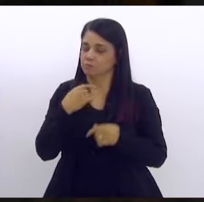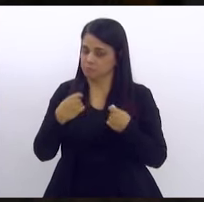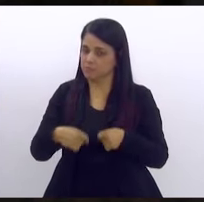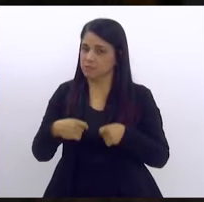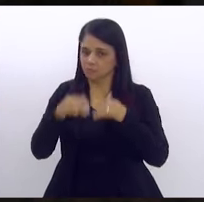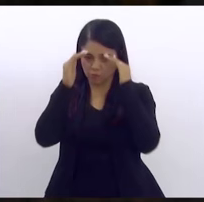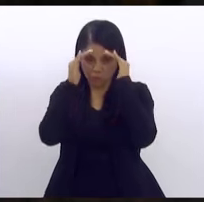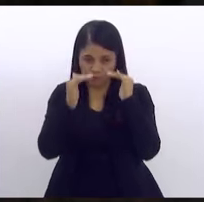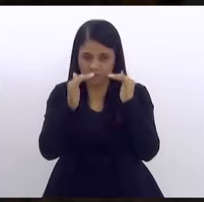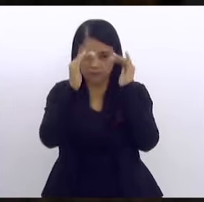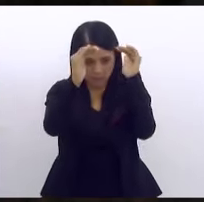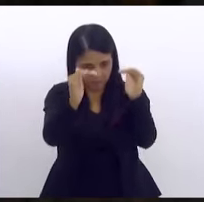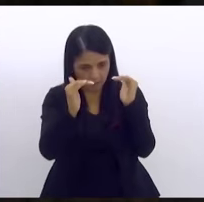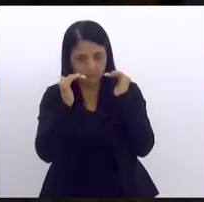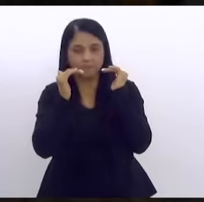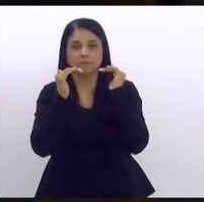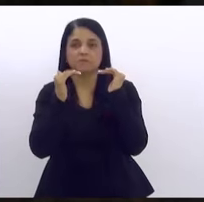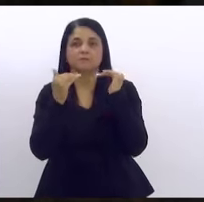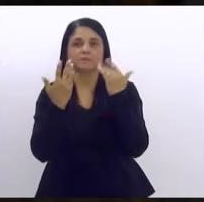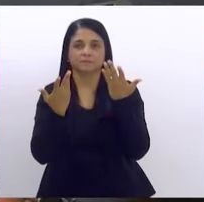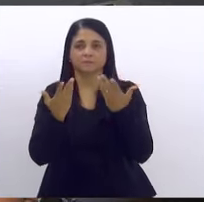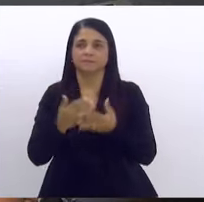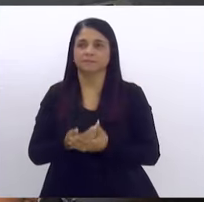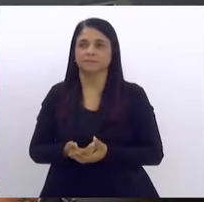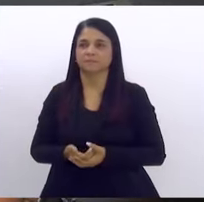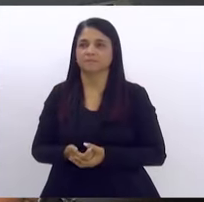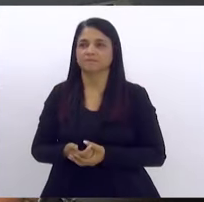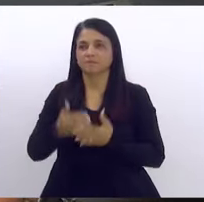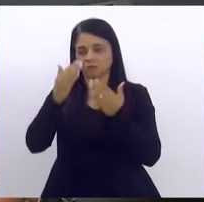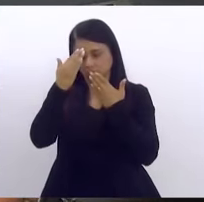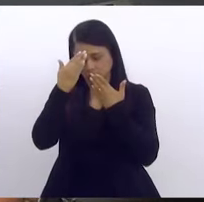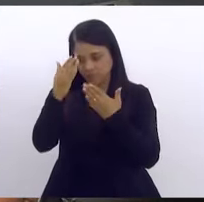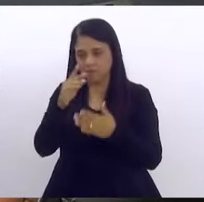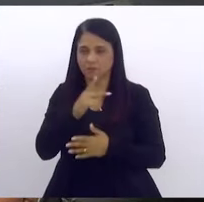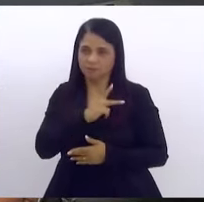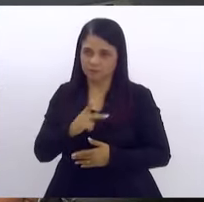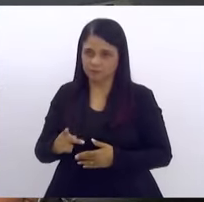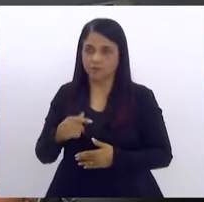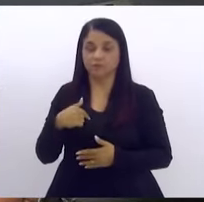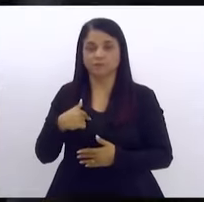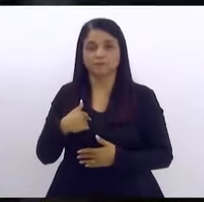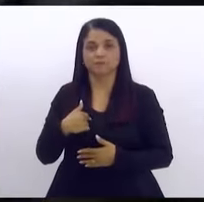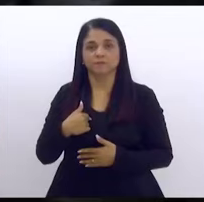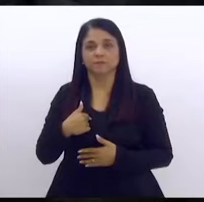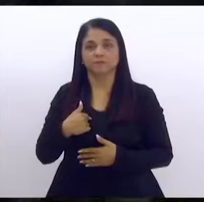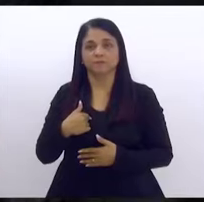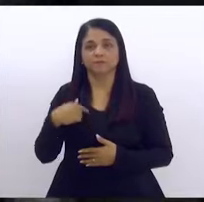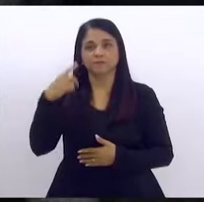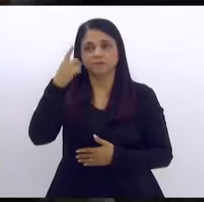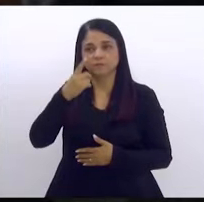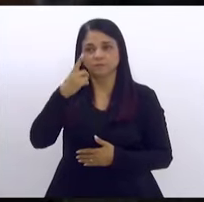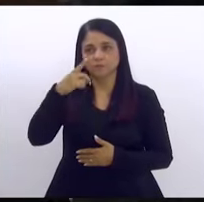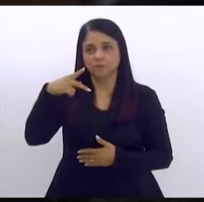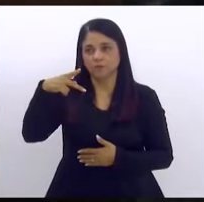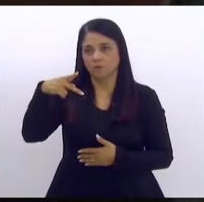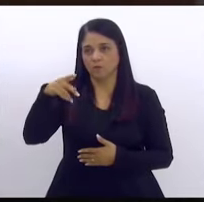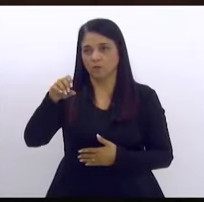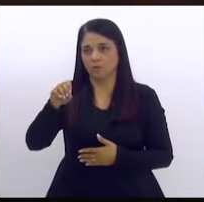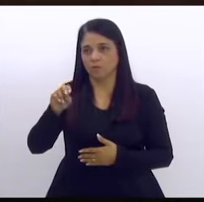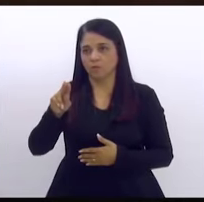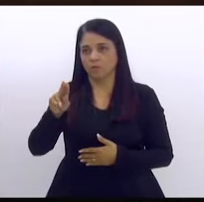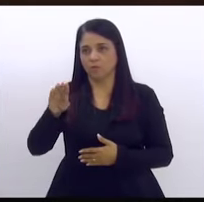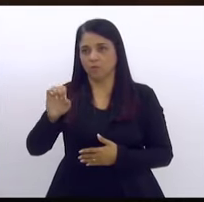ser respeitado, certo? Obrigado, presidente. Presidente, é público e